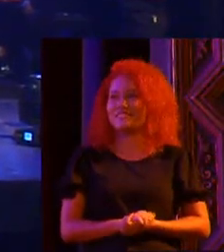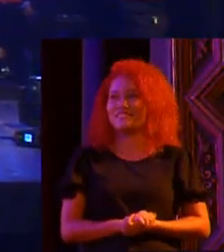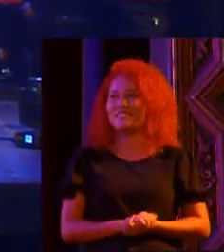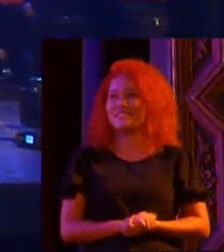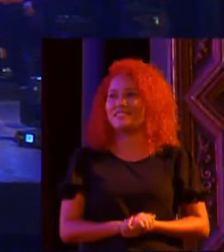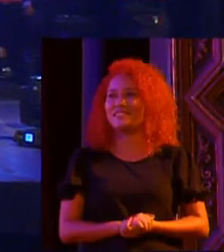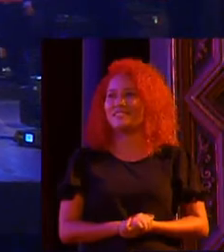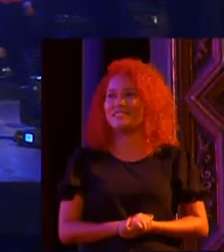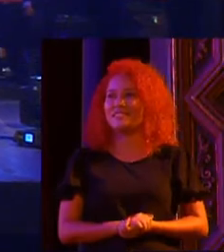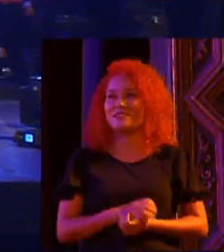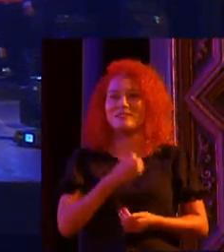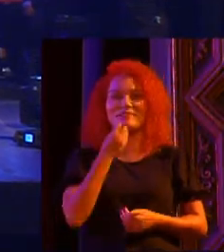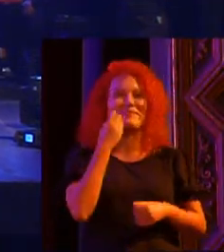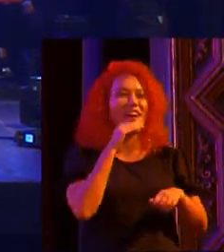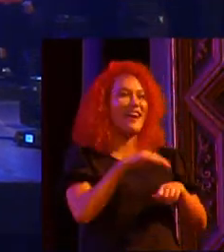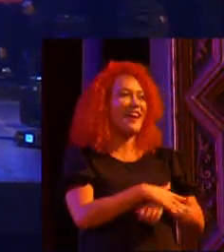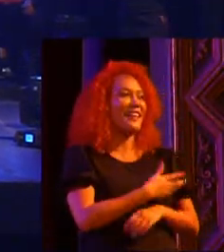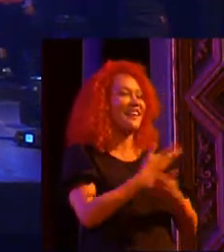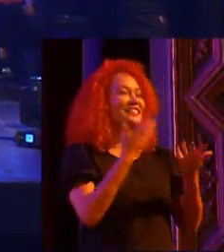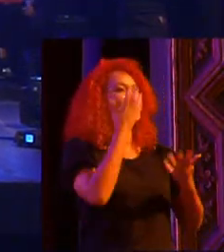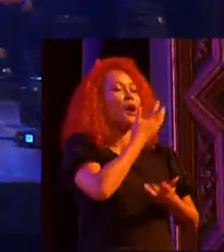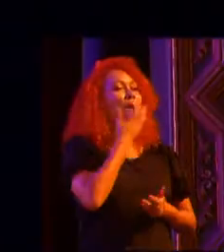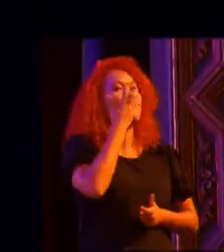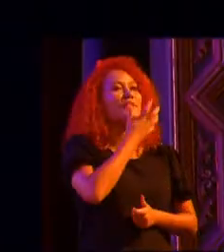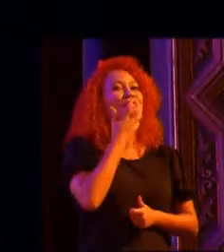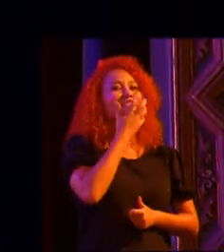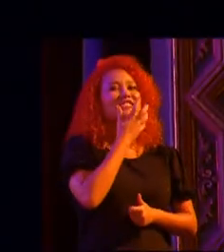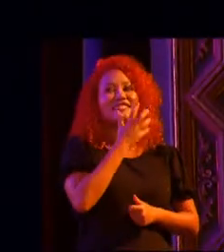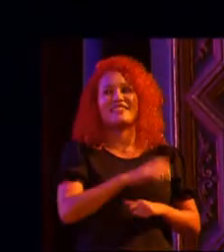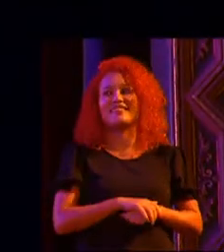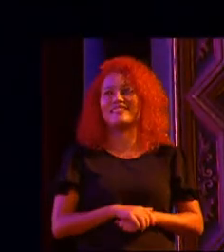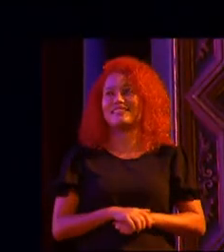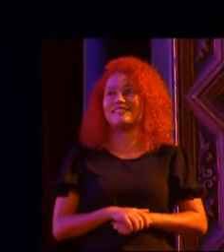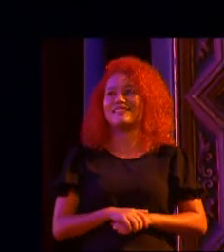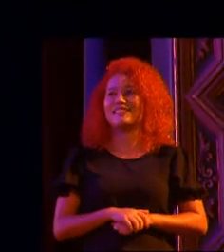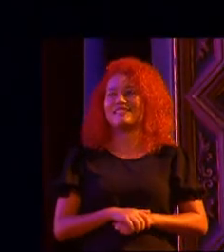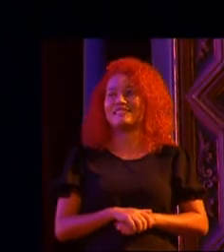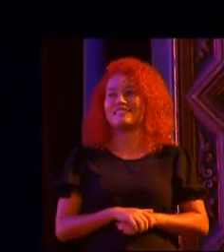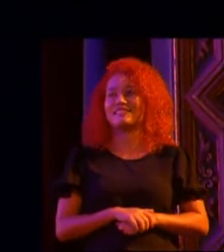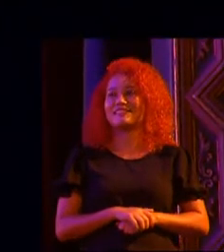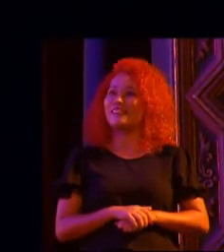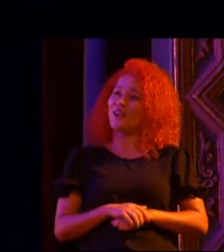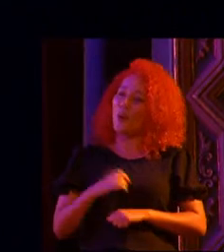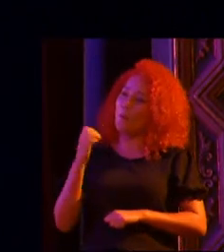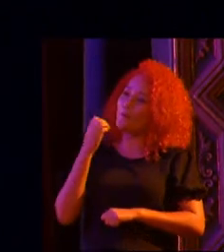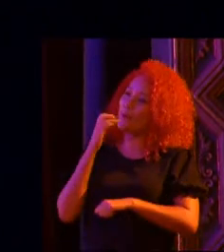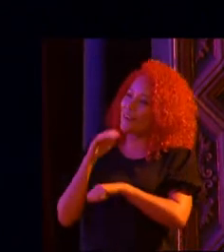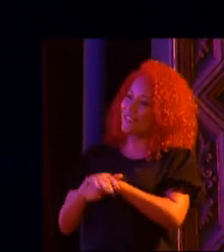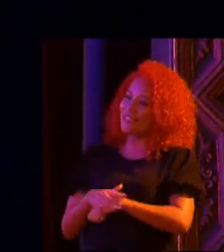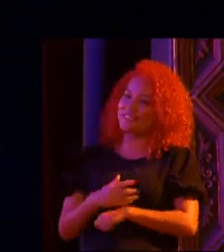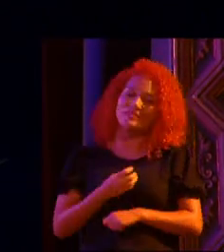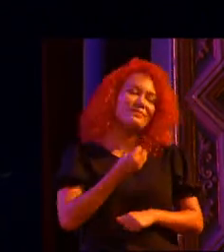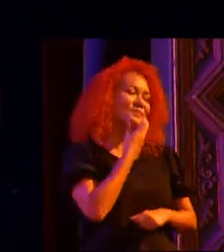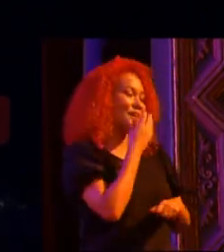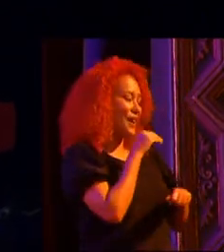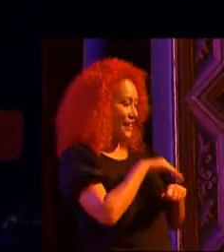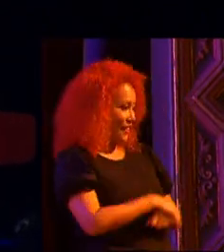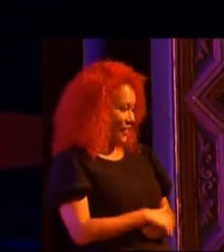noite, gente maravilhosa da música. Bom, boa noite, Tiago. Boa noite, prazer estar com você nervoso?